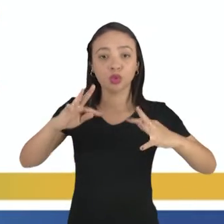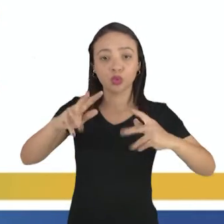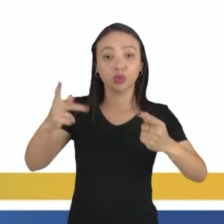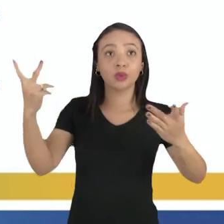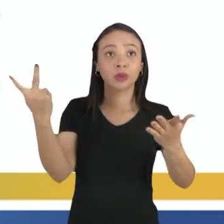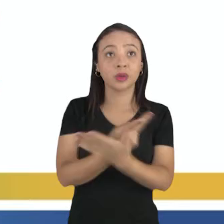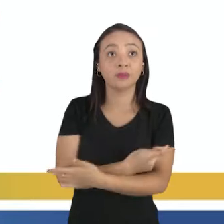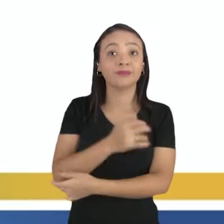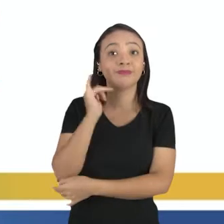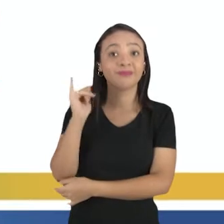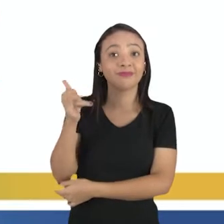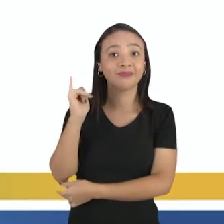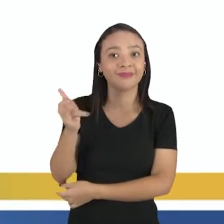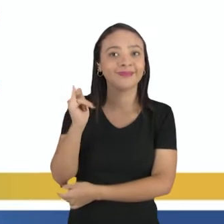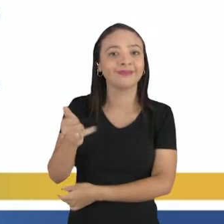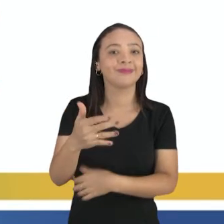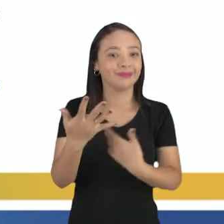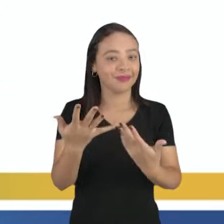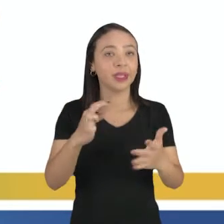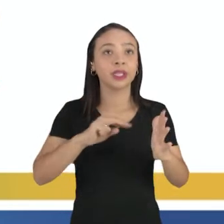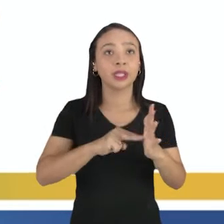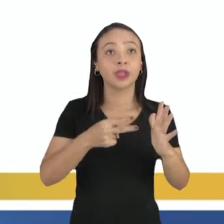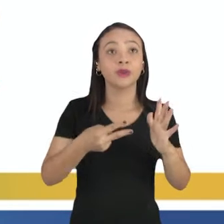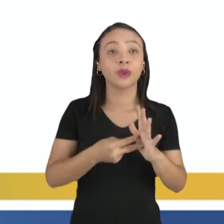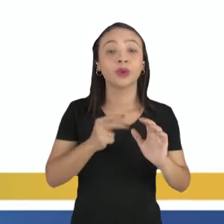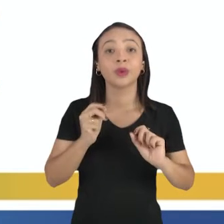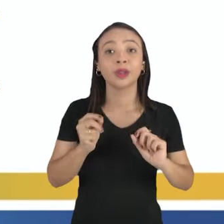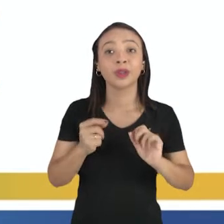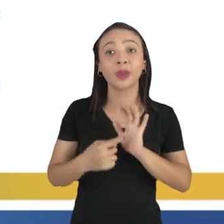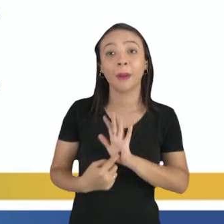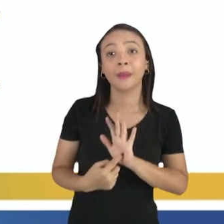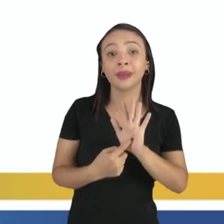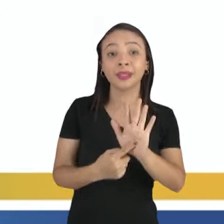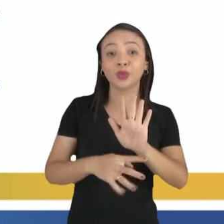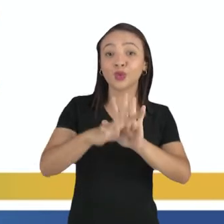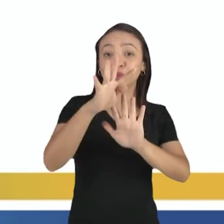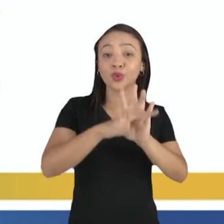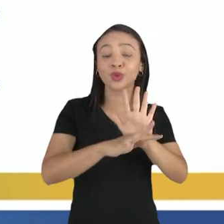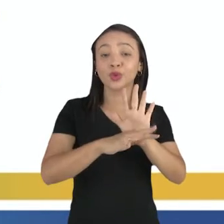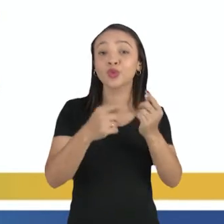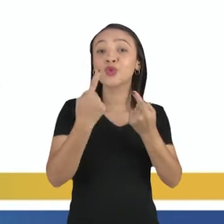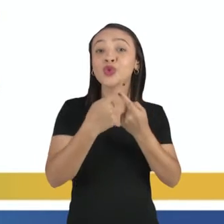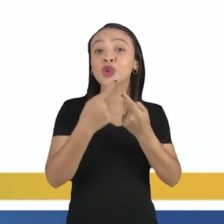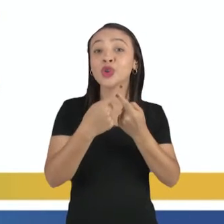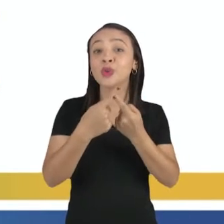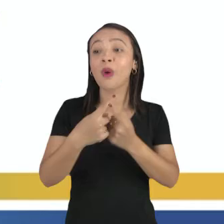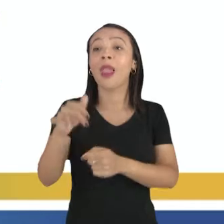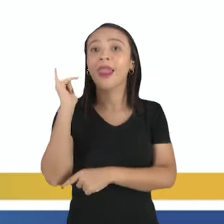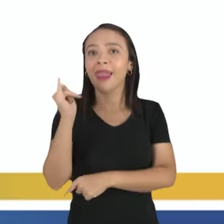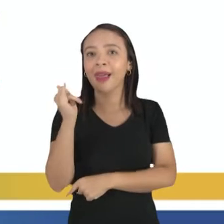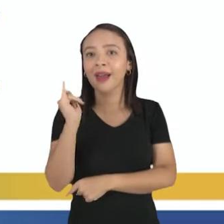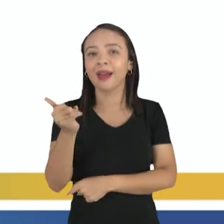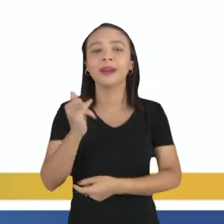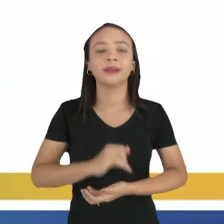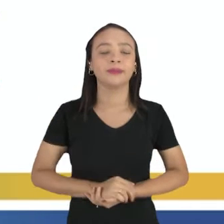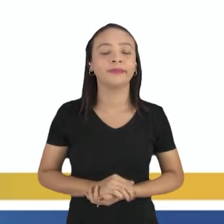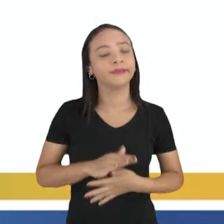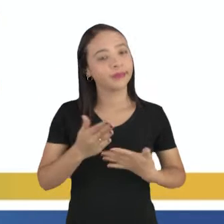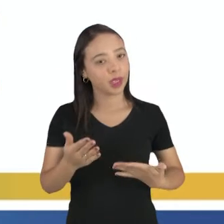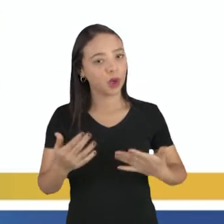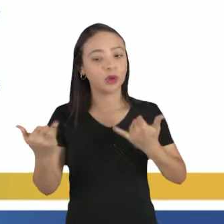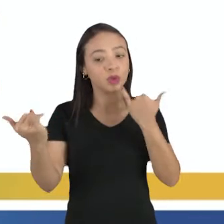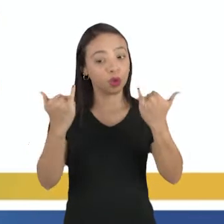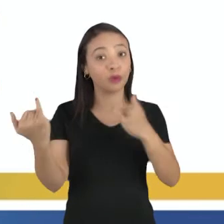eventos narrados. Significa que eu estou trazendo o quê? Um texto aqui do tipo narrativo. Então, são